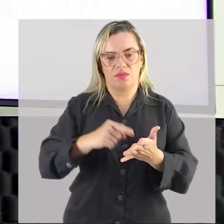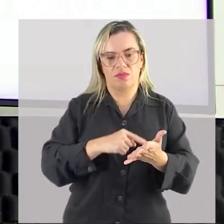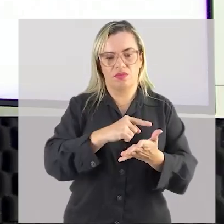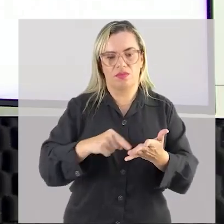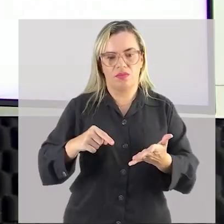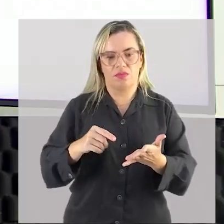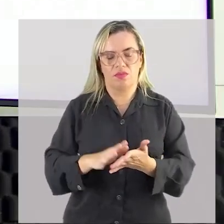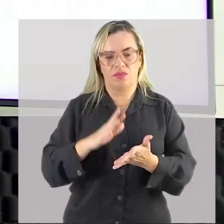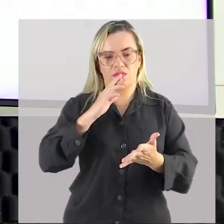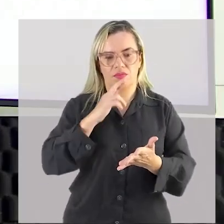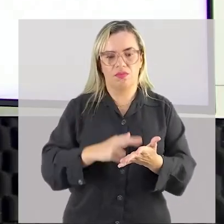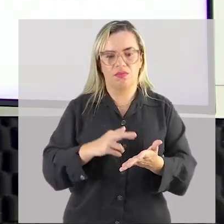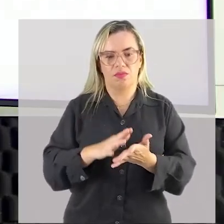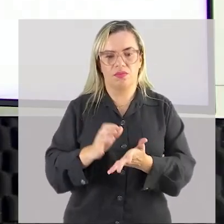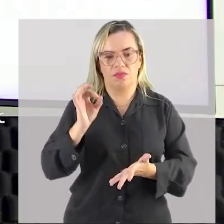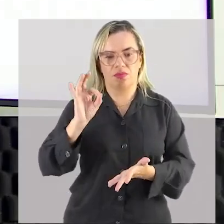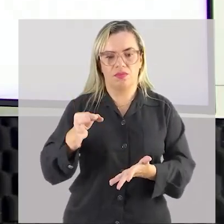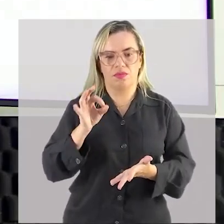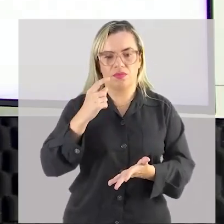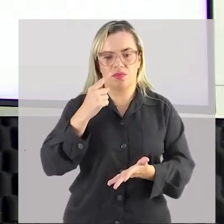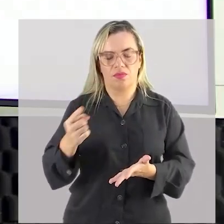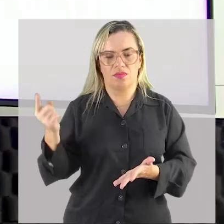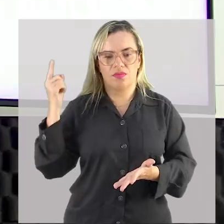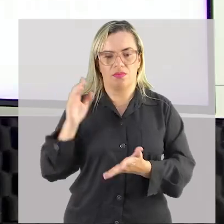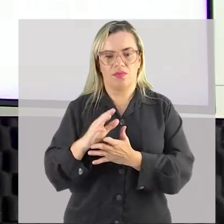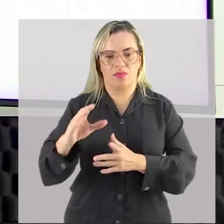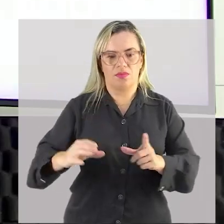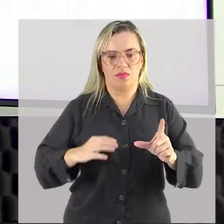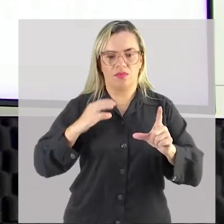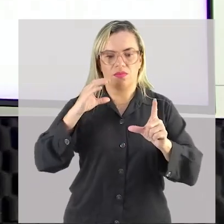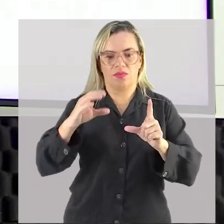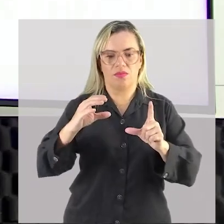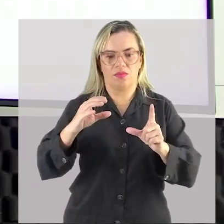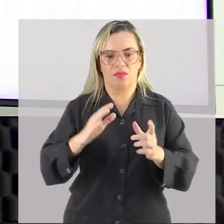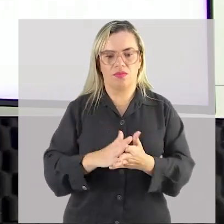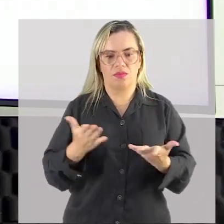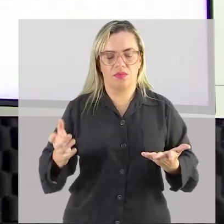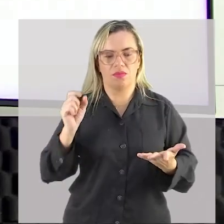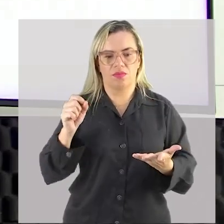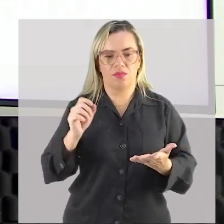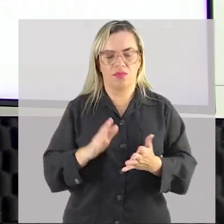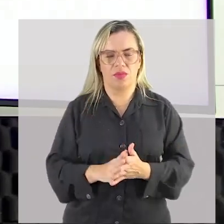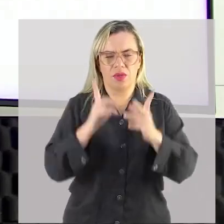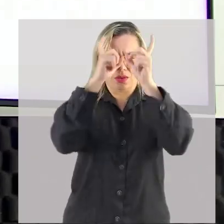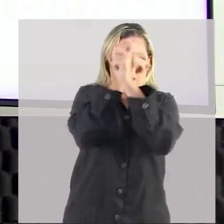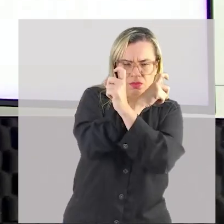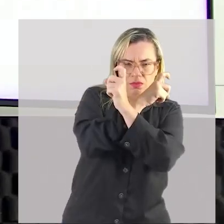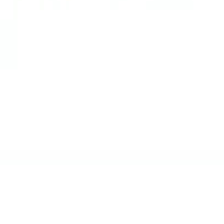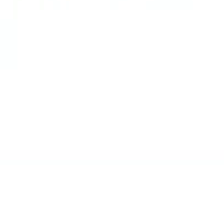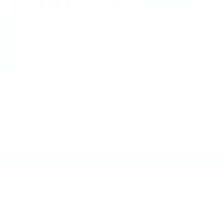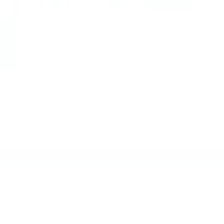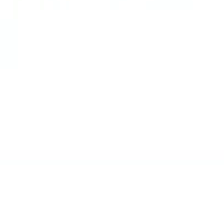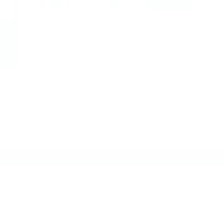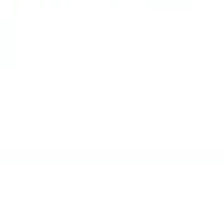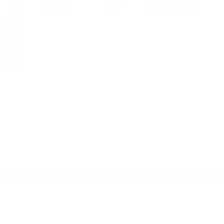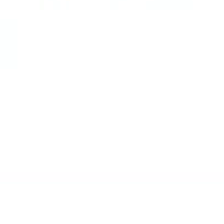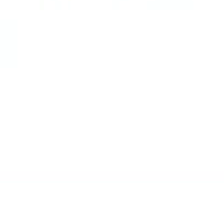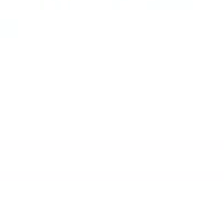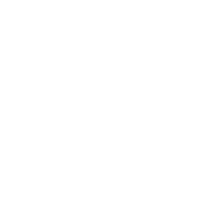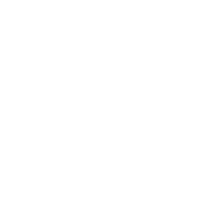marcar a resposta correta que no caso aqui dessa questão é a letra c cliquei